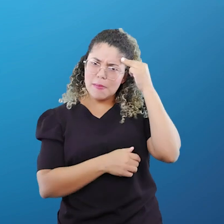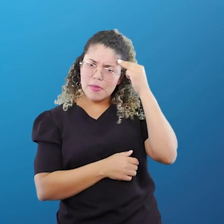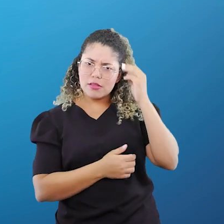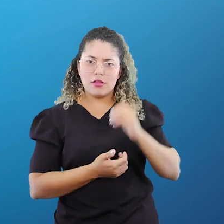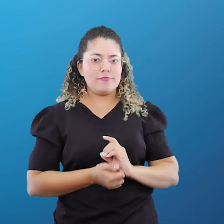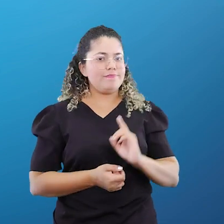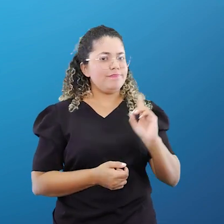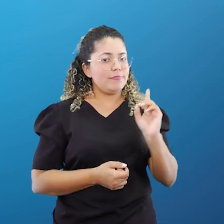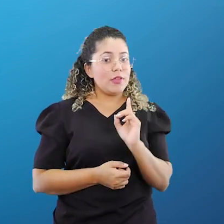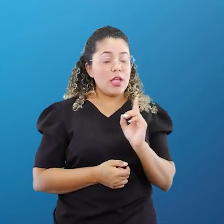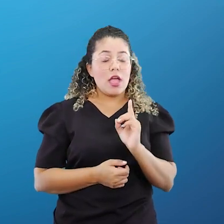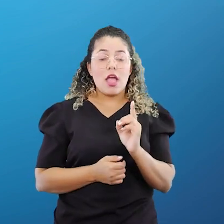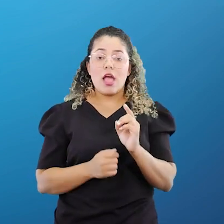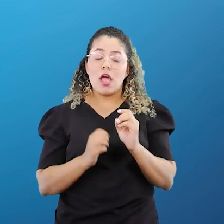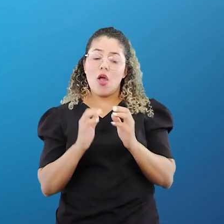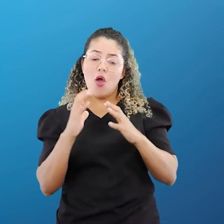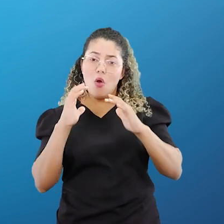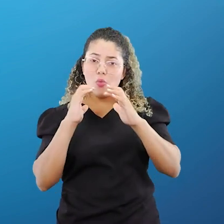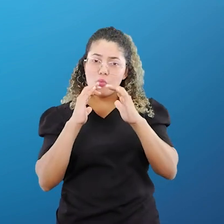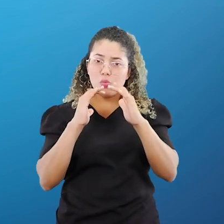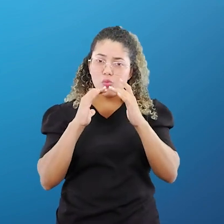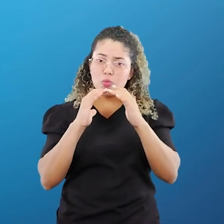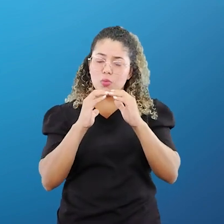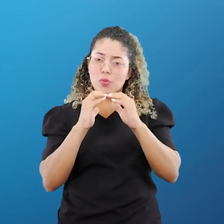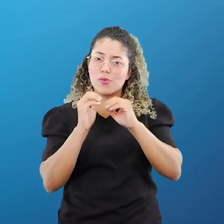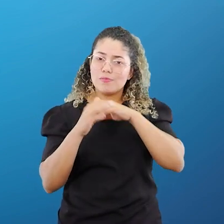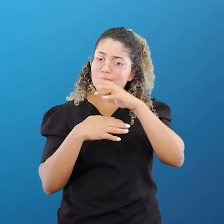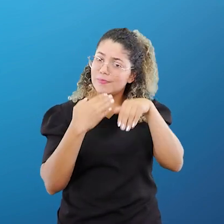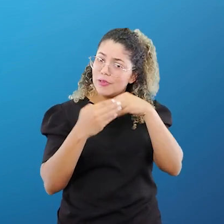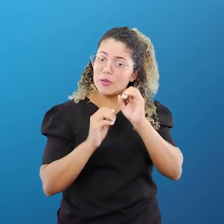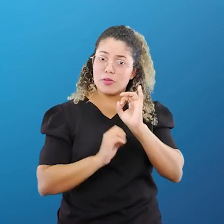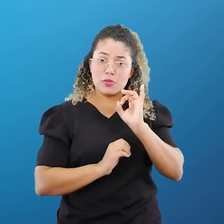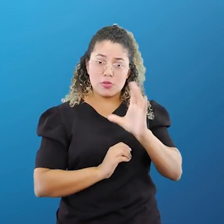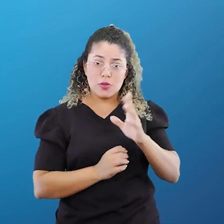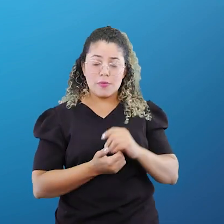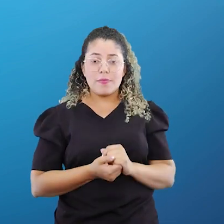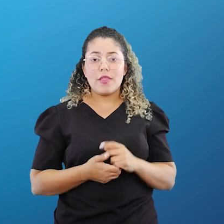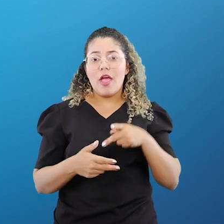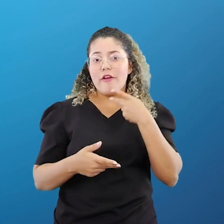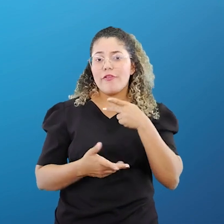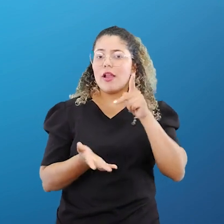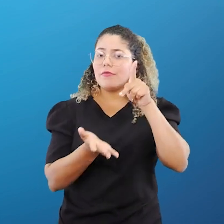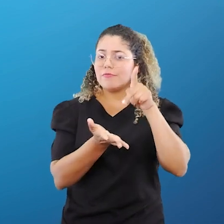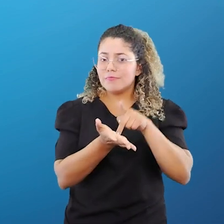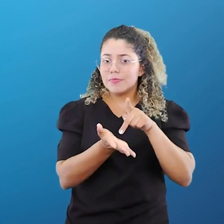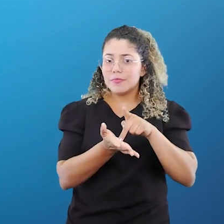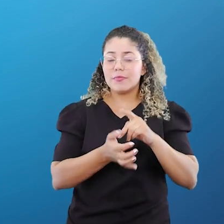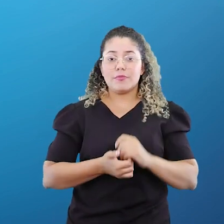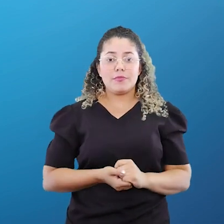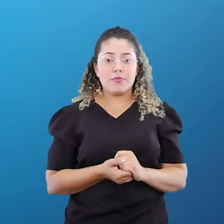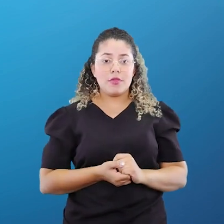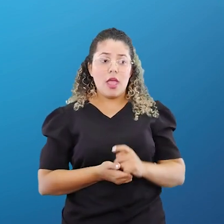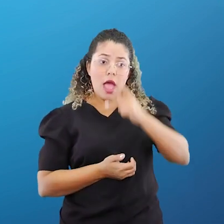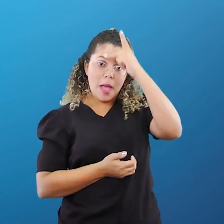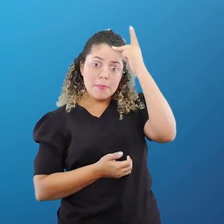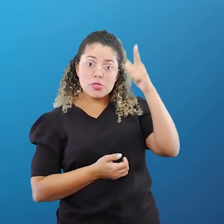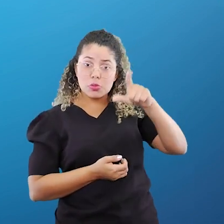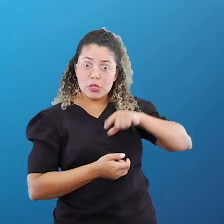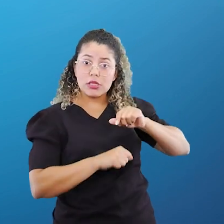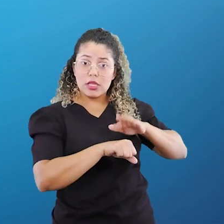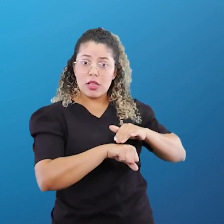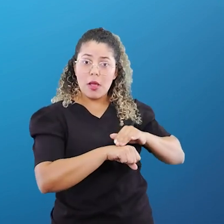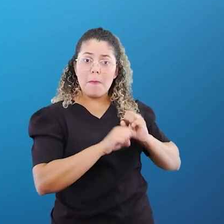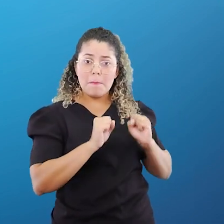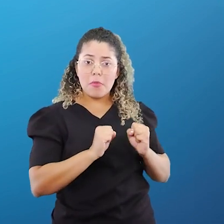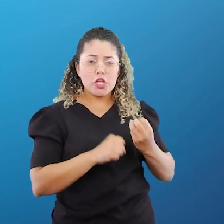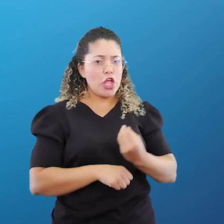Como vimos, é apenas um desordenamento nas células nervosas. Agora vamos falar sobre uma verdade da doença. O paciente com epilepsia